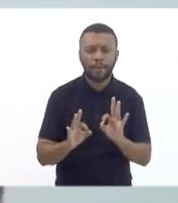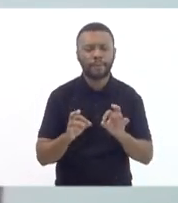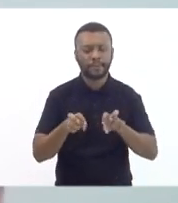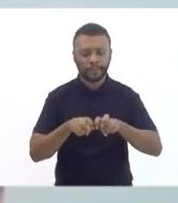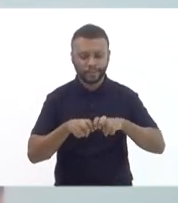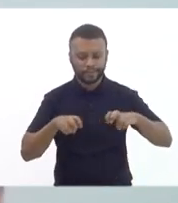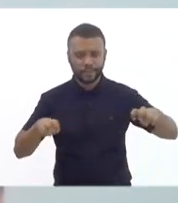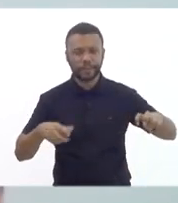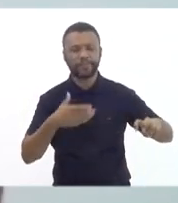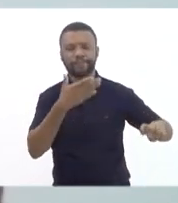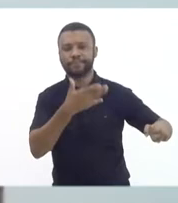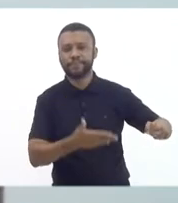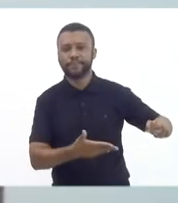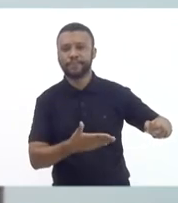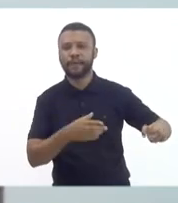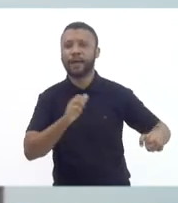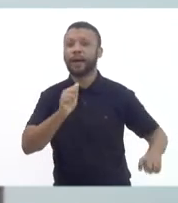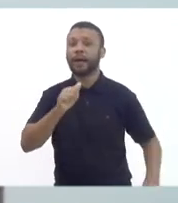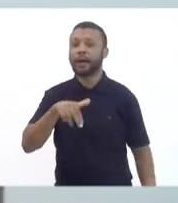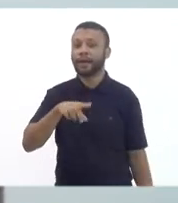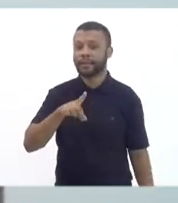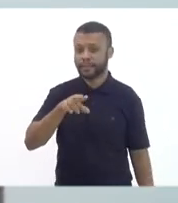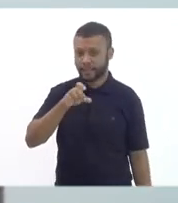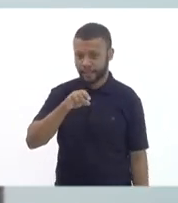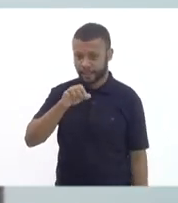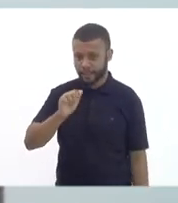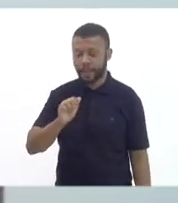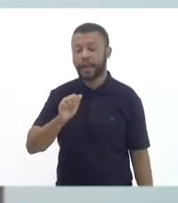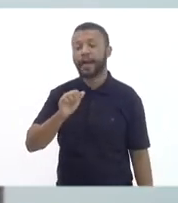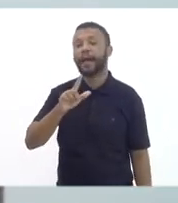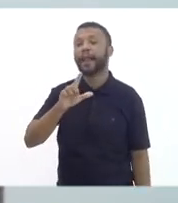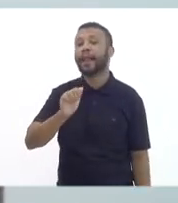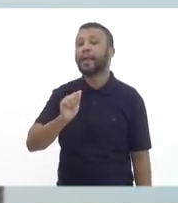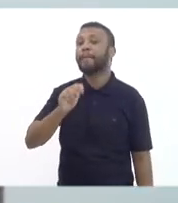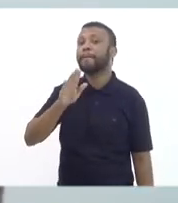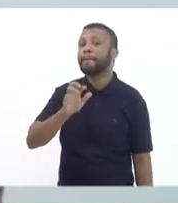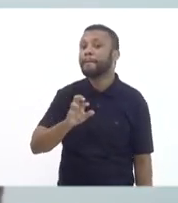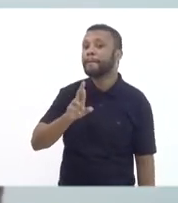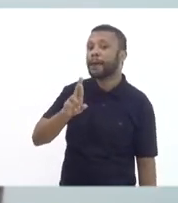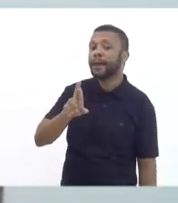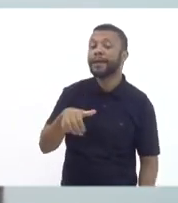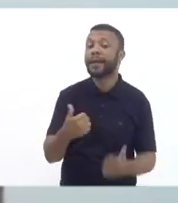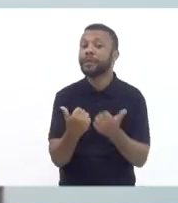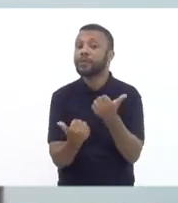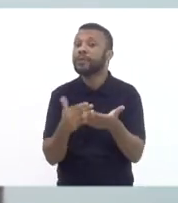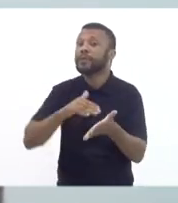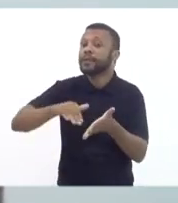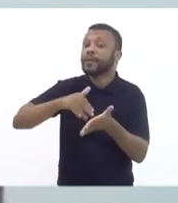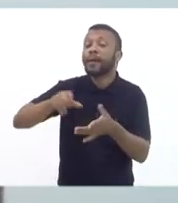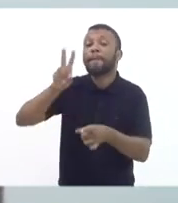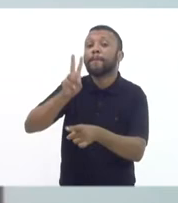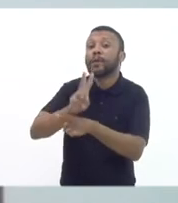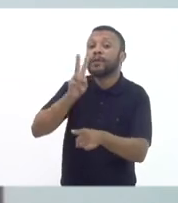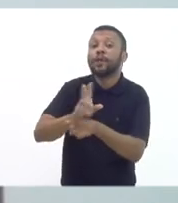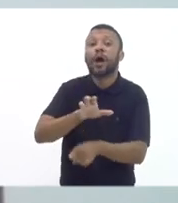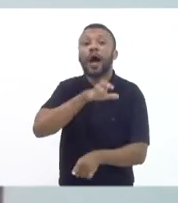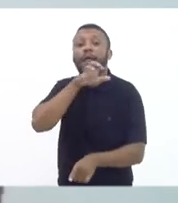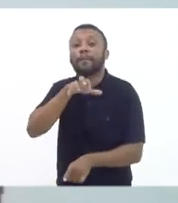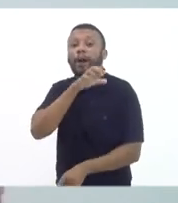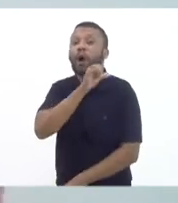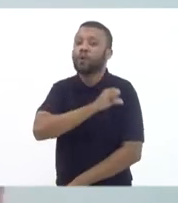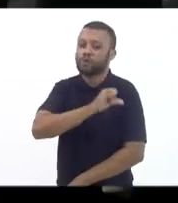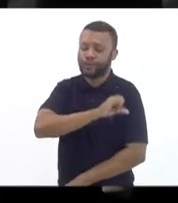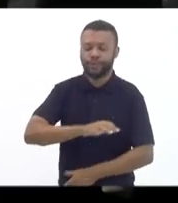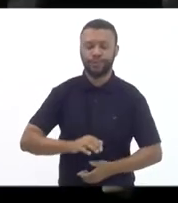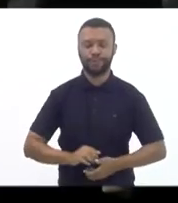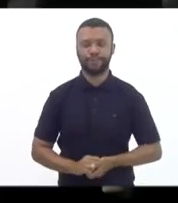Andréia Lambert? Lambert, sim. Lambert. Subsecretária de Proteção Animal do Rio de Janeiro. Bom dia a todos,